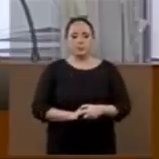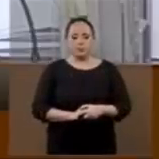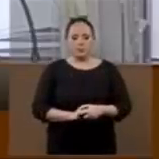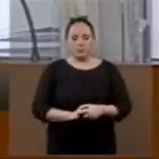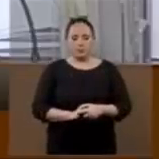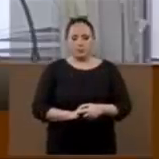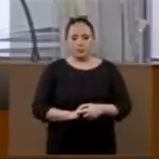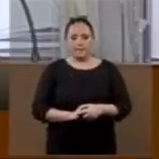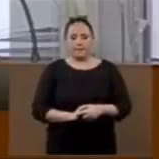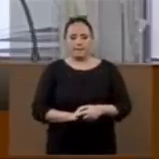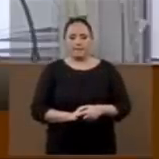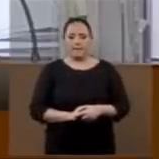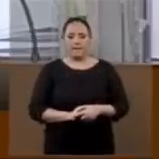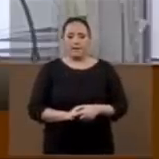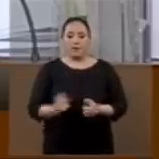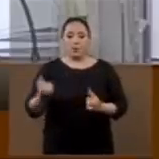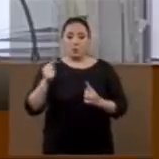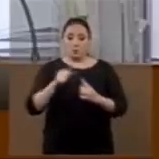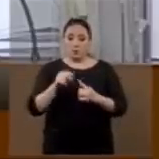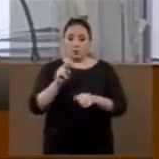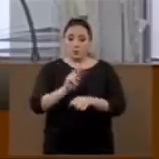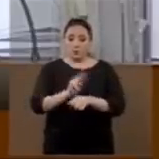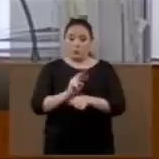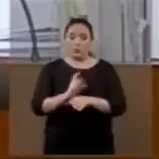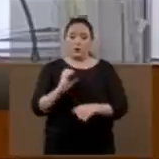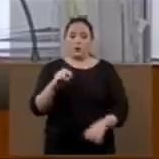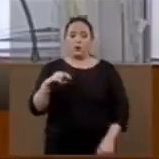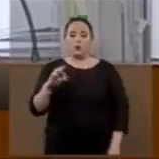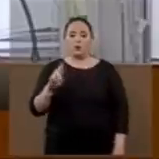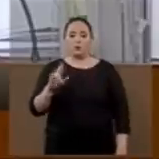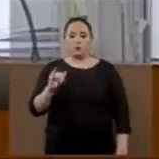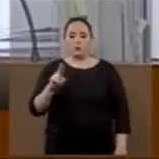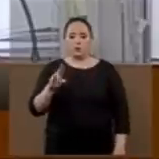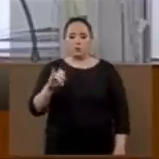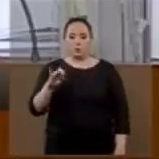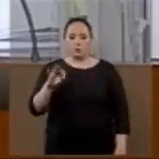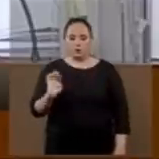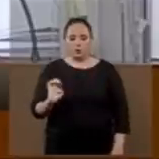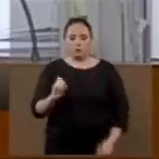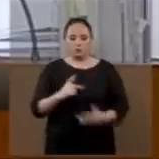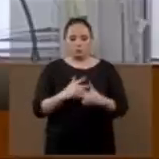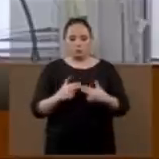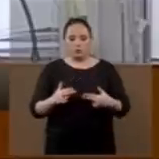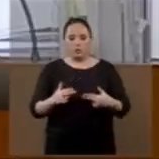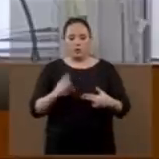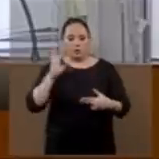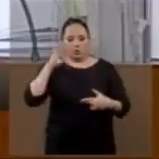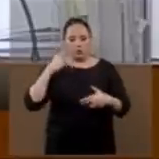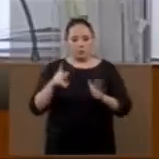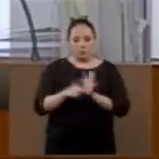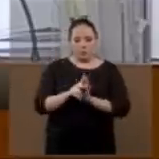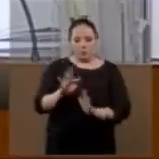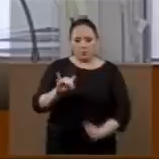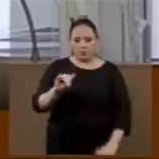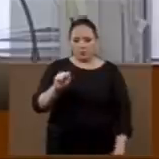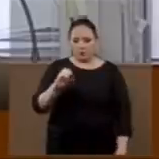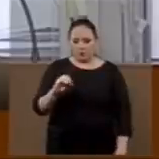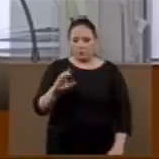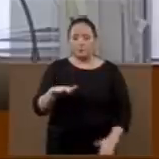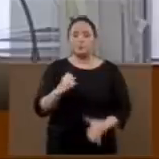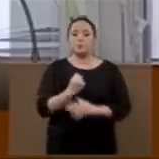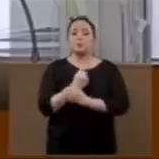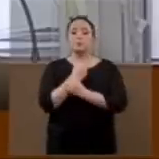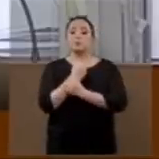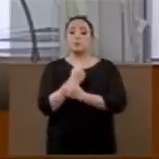só tempo, proteger o contribuinte de atos desproporcionais e arbitrários do fisco, assegurando-lhe o respeito ao devido processo